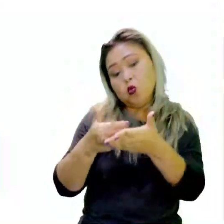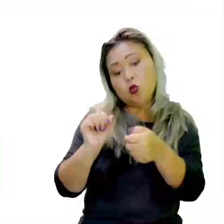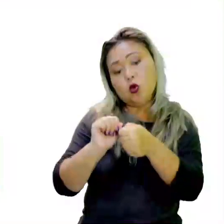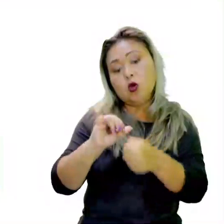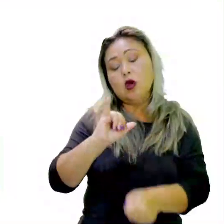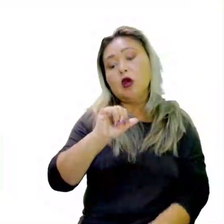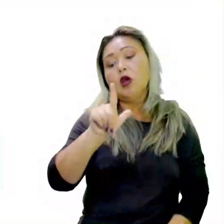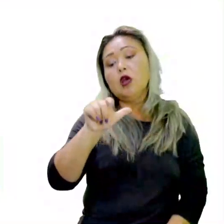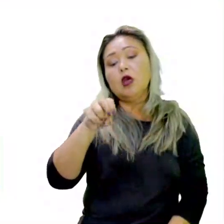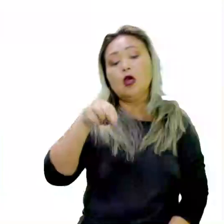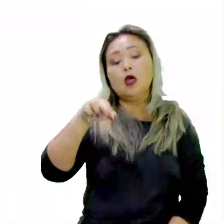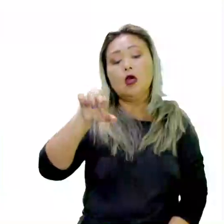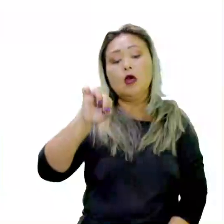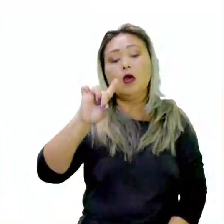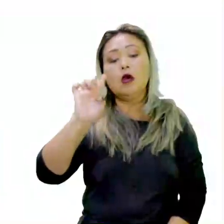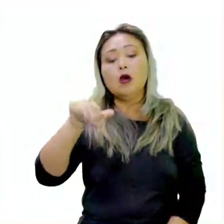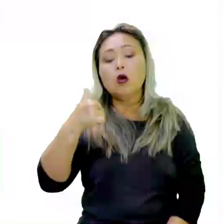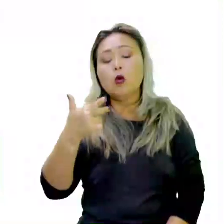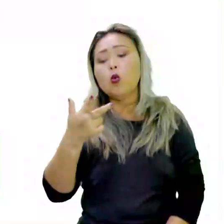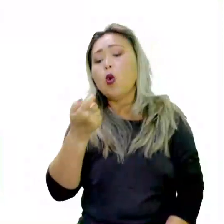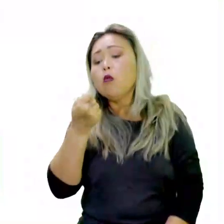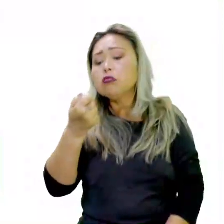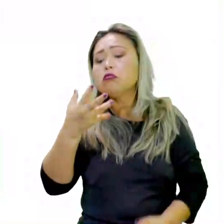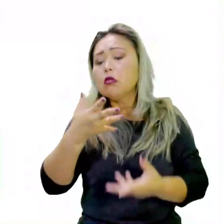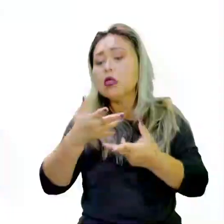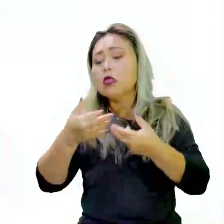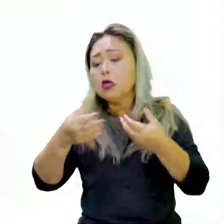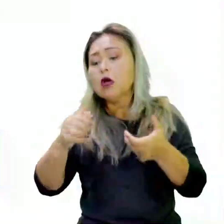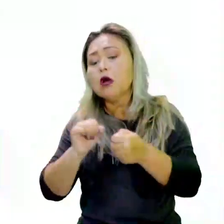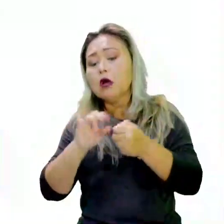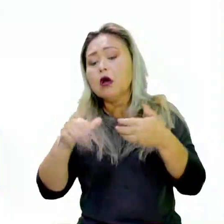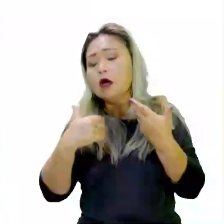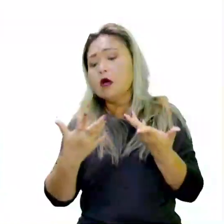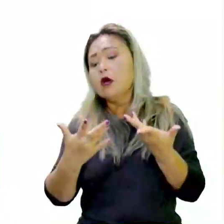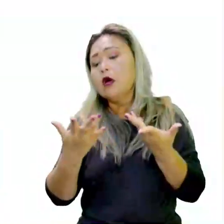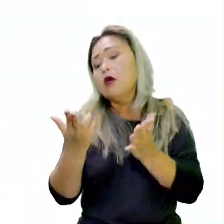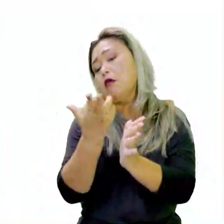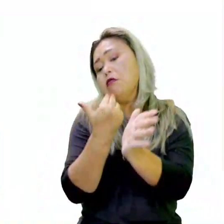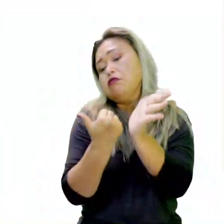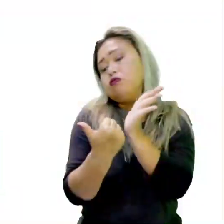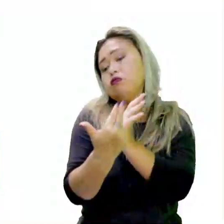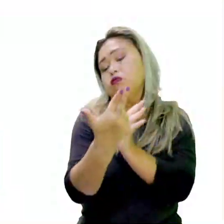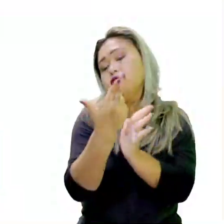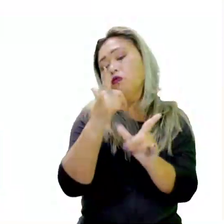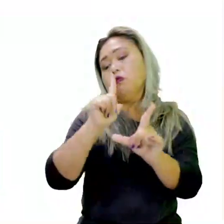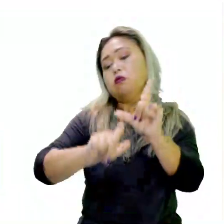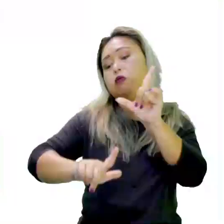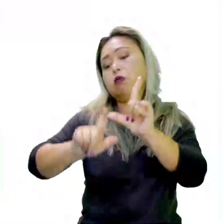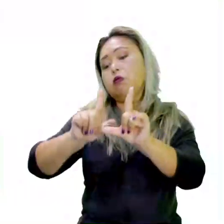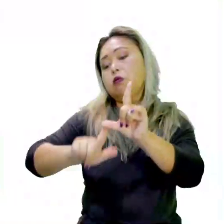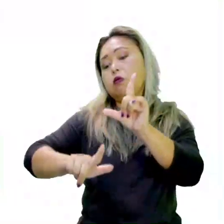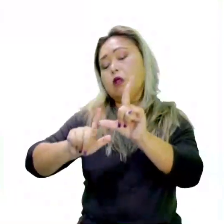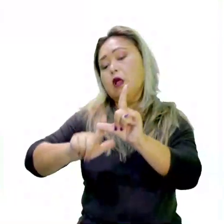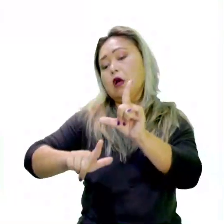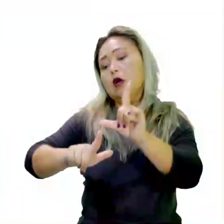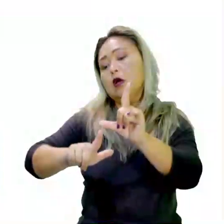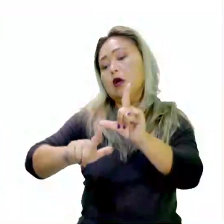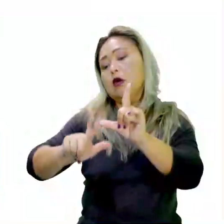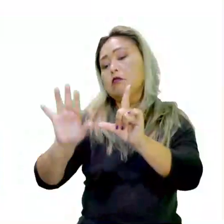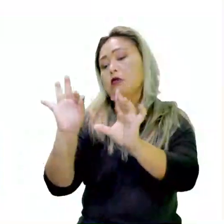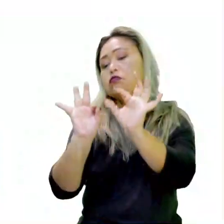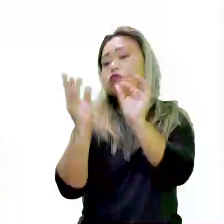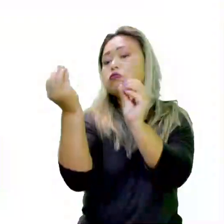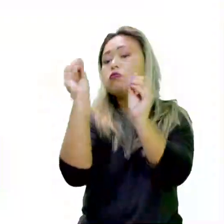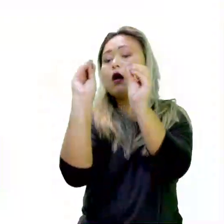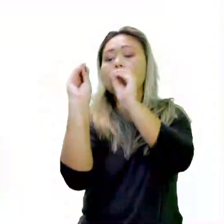Já a iluminura de manuscrito foi pouco a pouco desaparecendo, mas desenhos, letras para